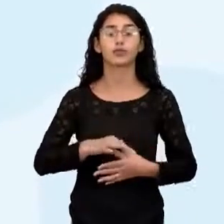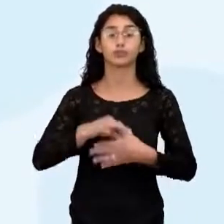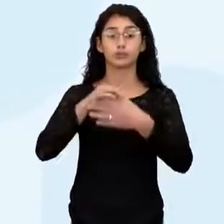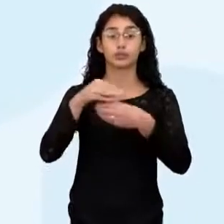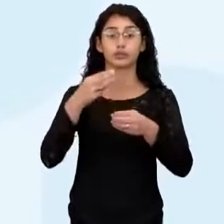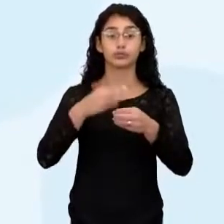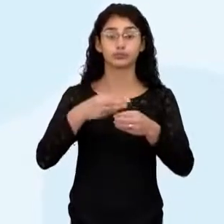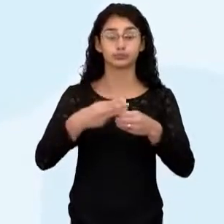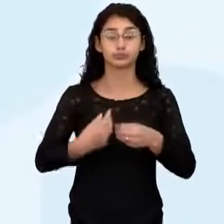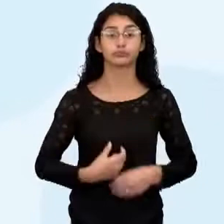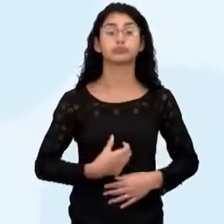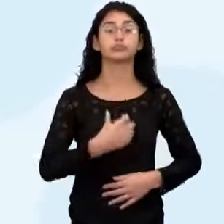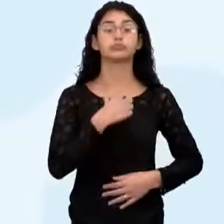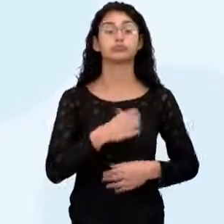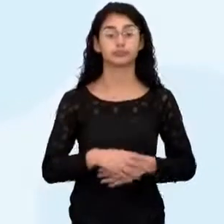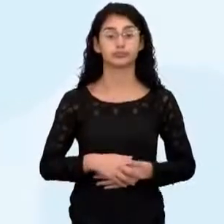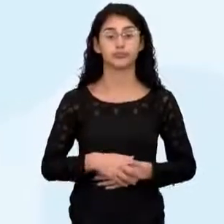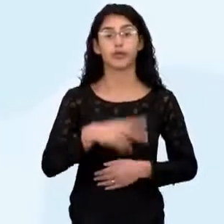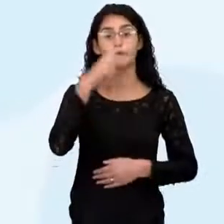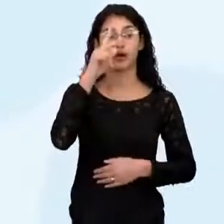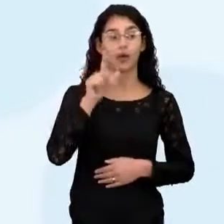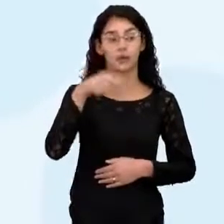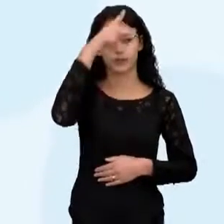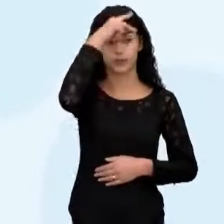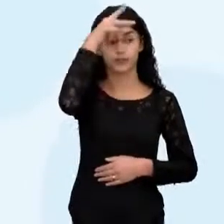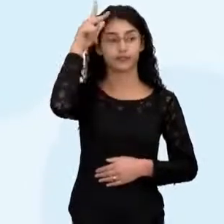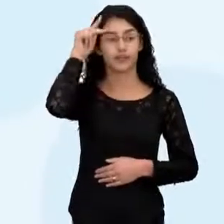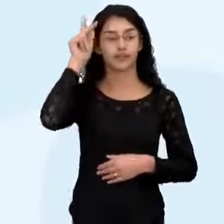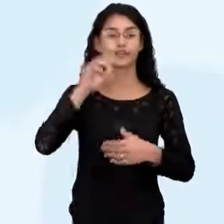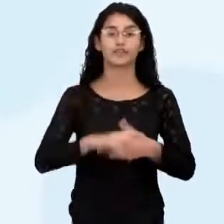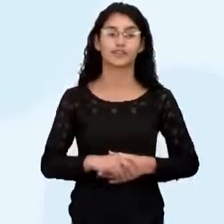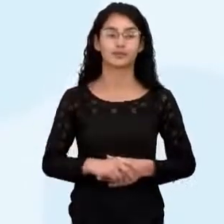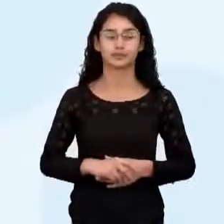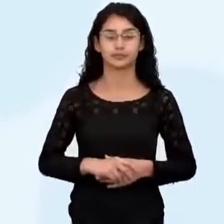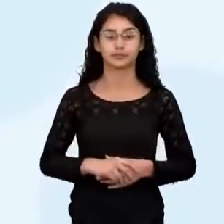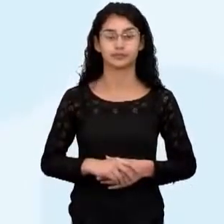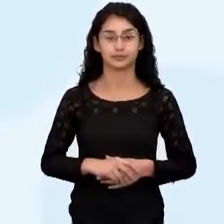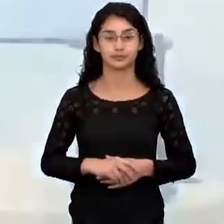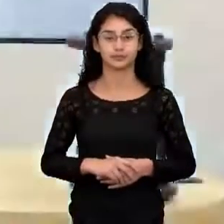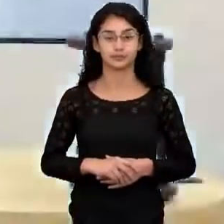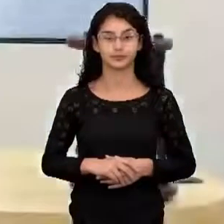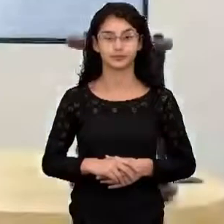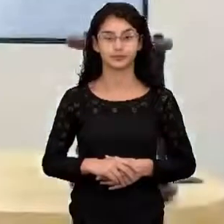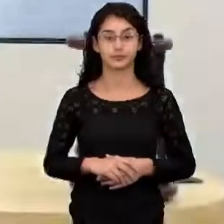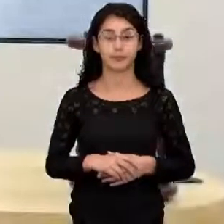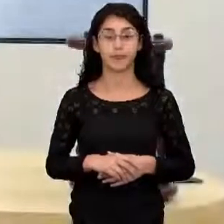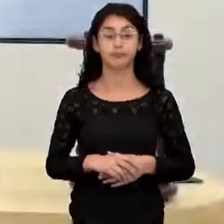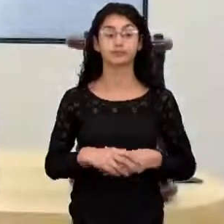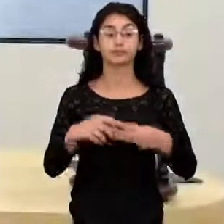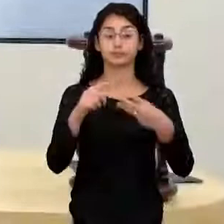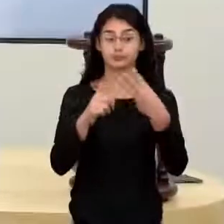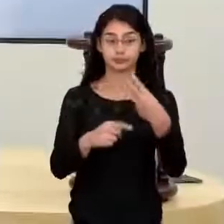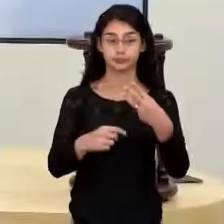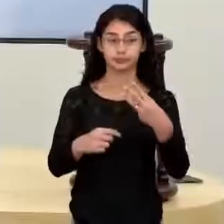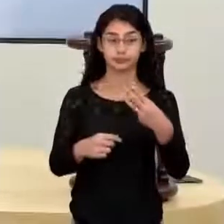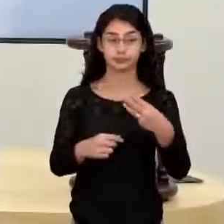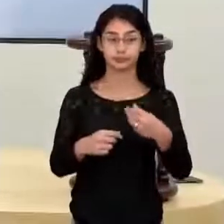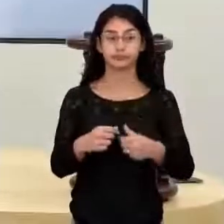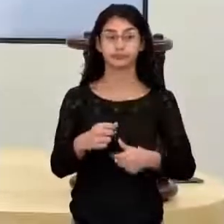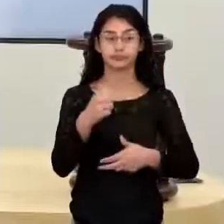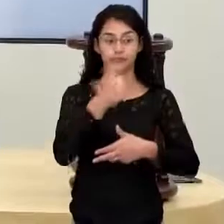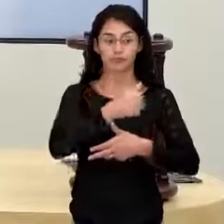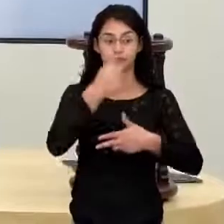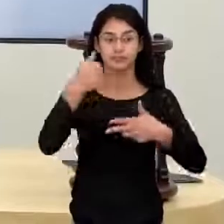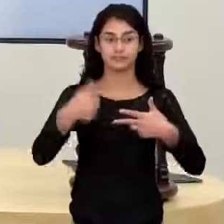executivo no município? Os prefeitos. Então, olha só, esses três poderes, eles funcionam para